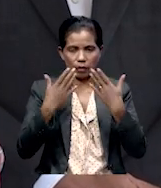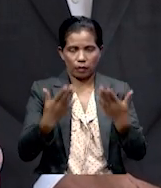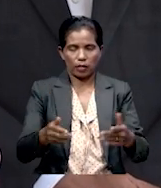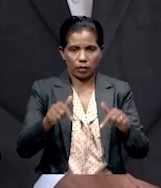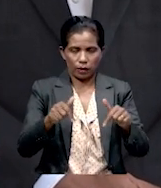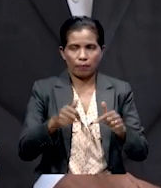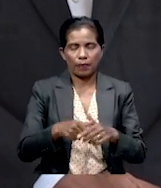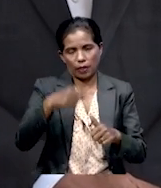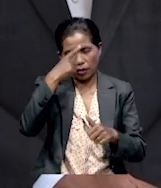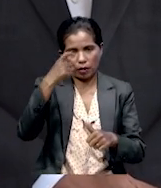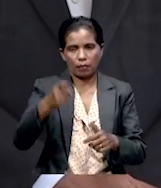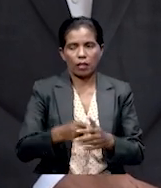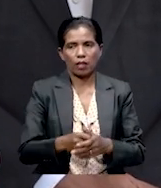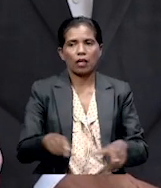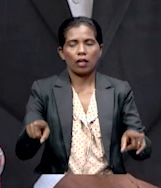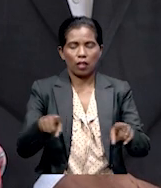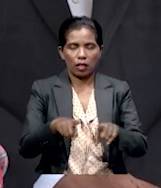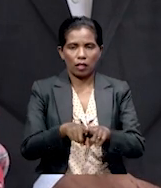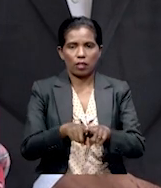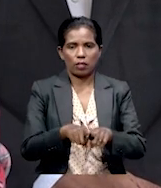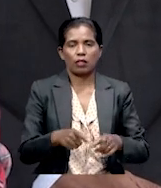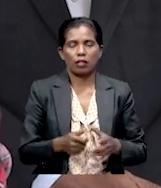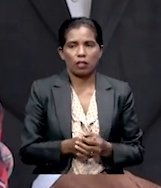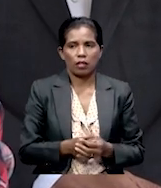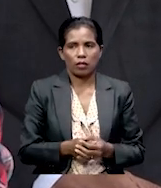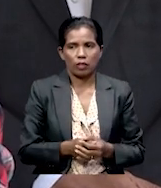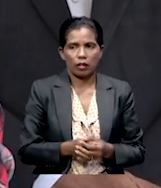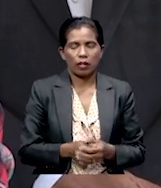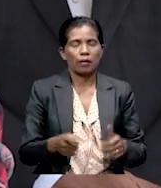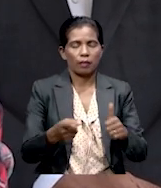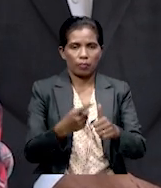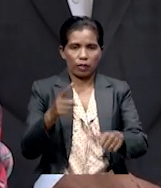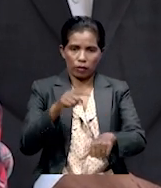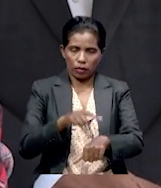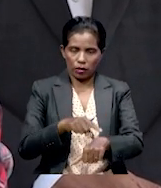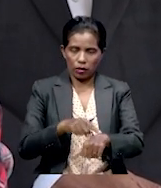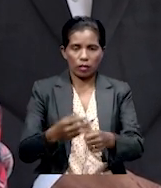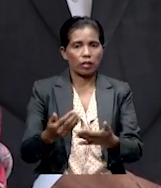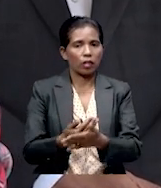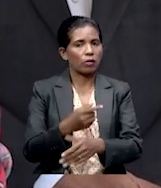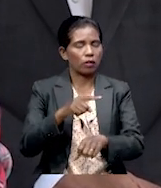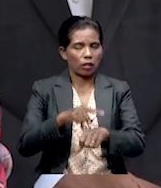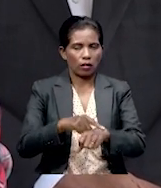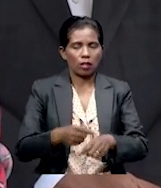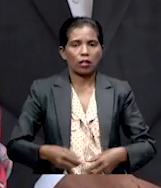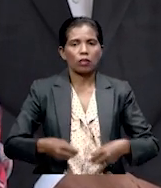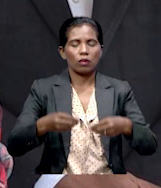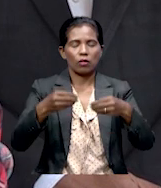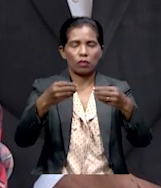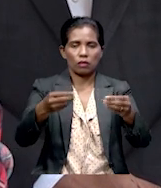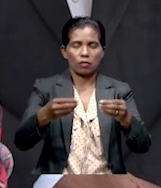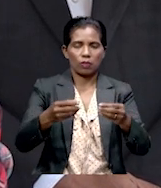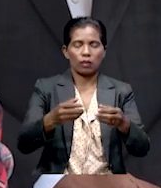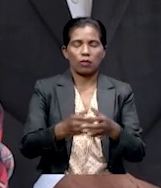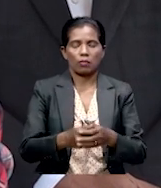dene, tamba, idane hanesen eventu foi a primeira vez no hanesan honra ida ba povo Timor